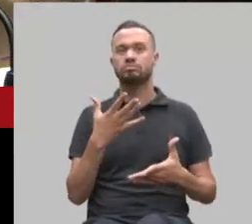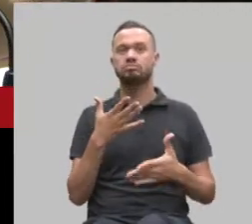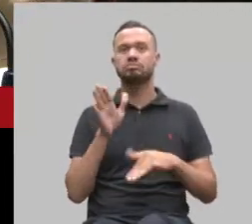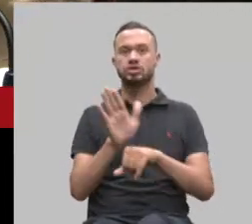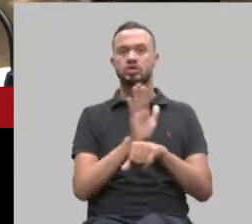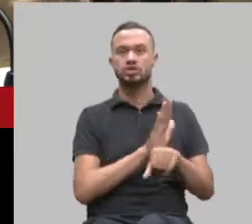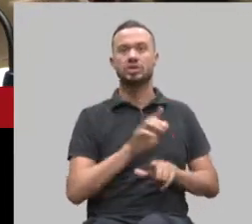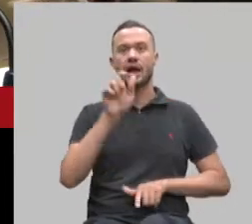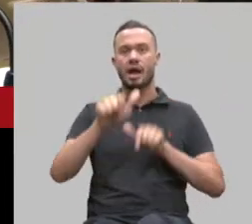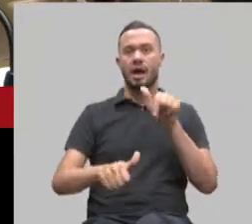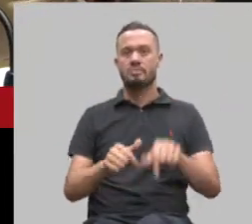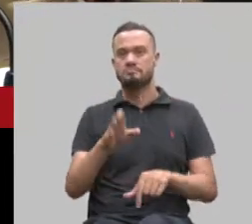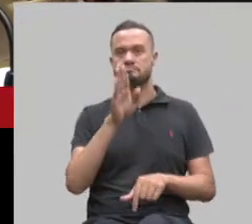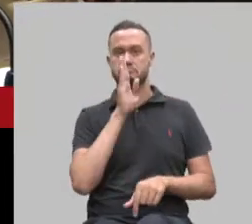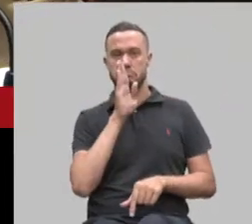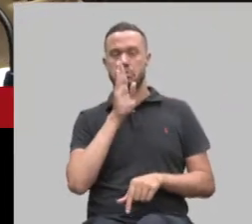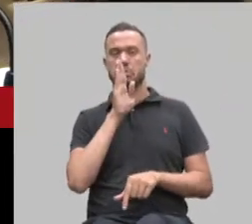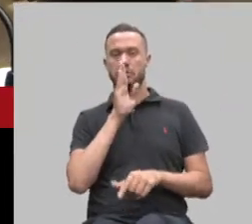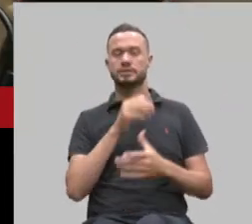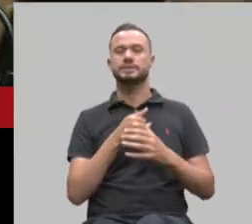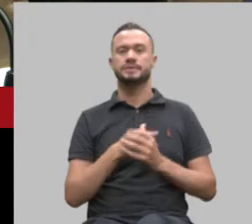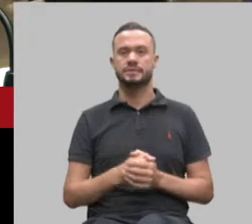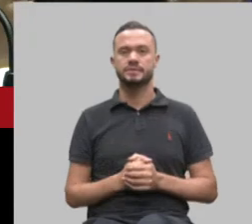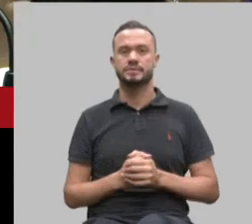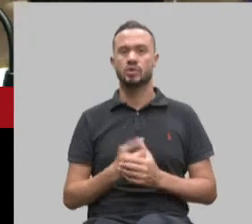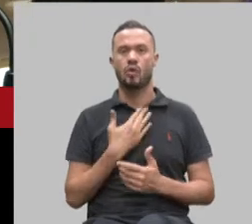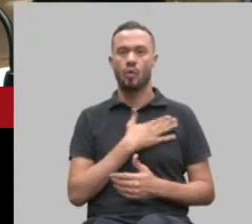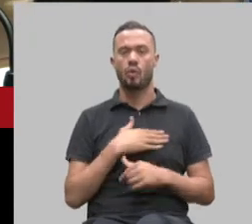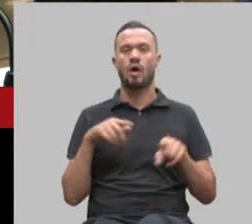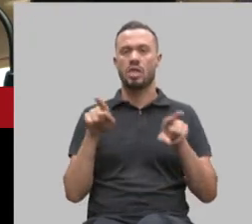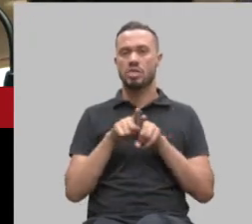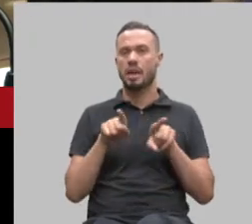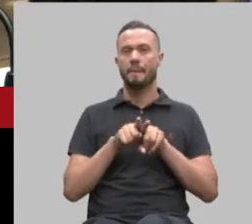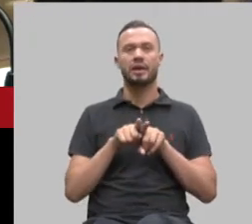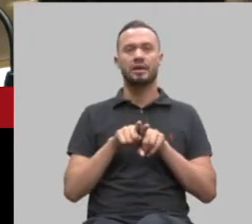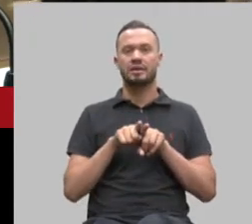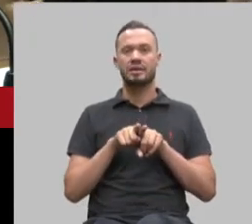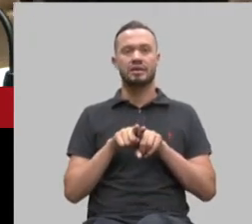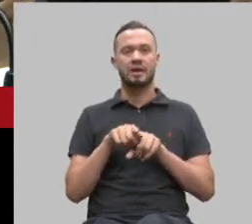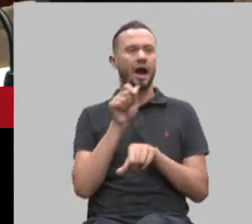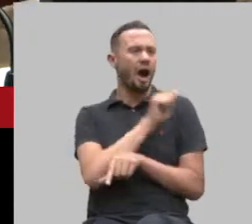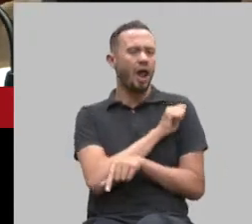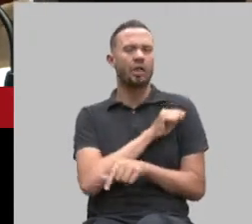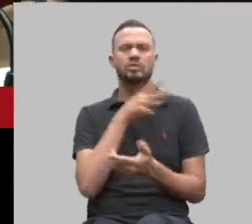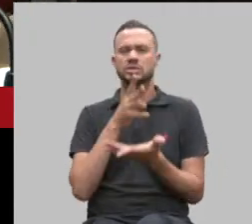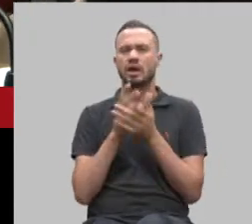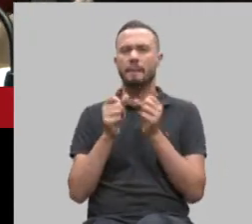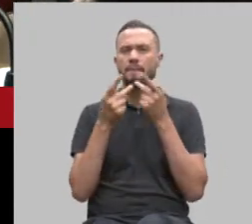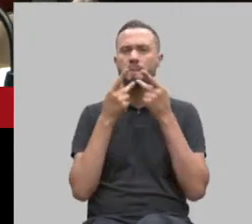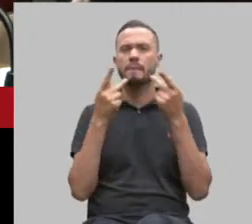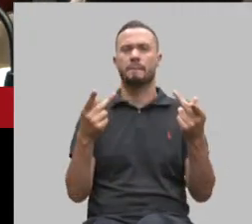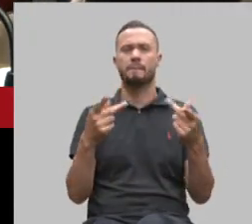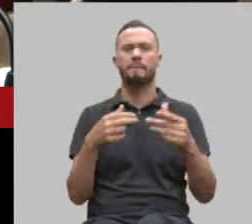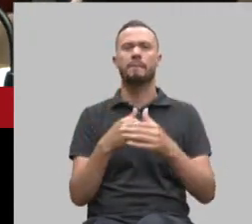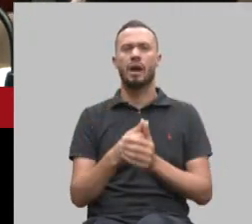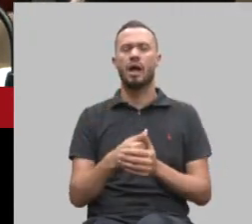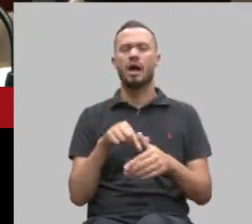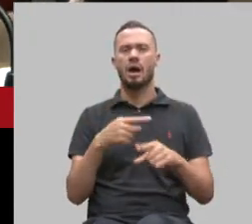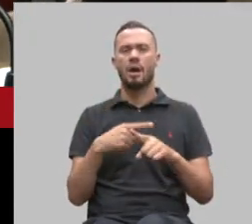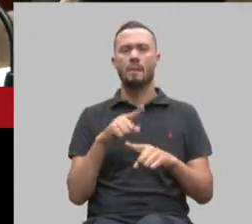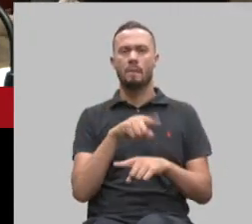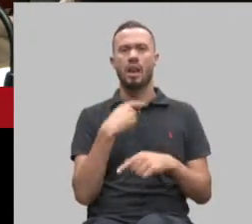silenciados pelo sistema e gostaria que nenhum aluno fosse silenciado ou negligenciado pois merecemos respeito de